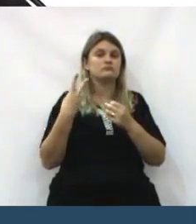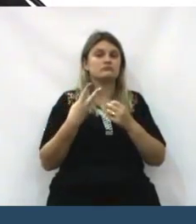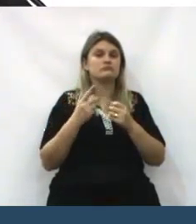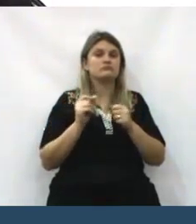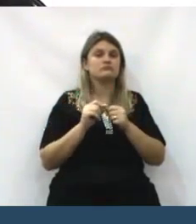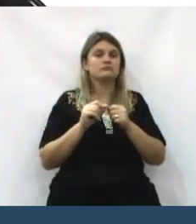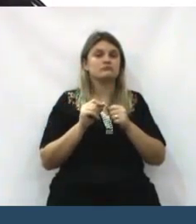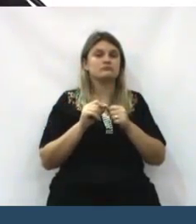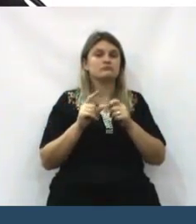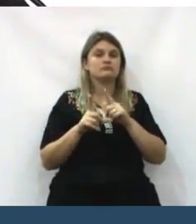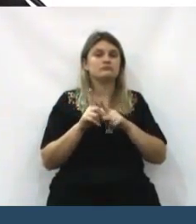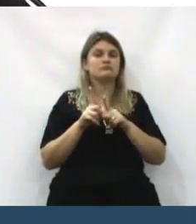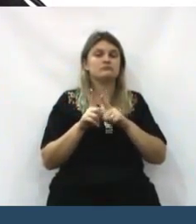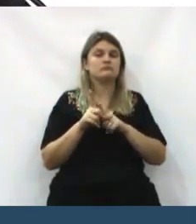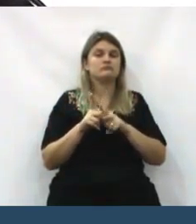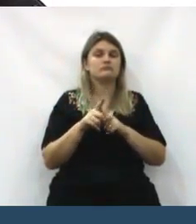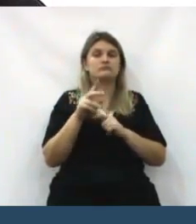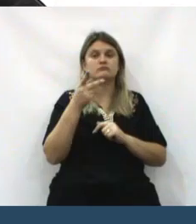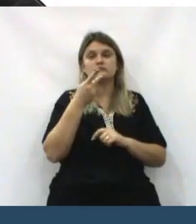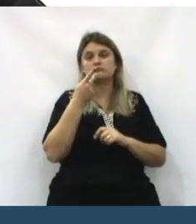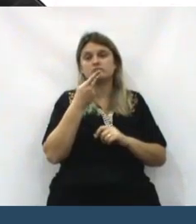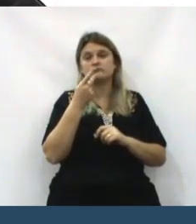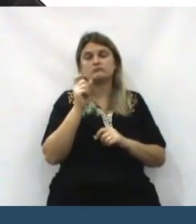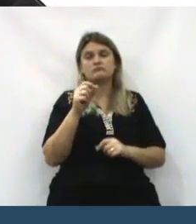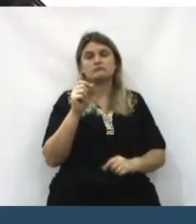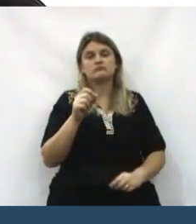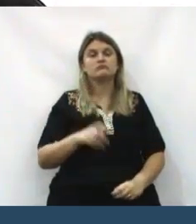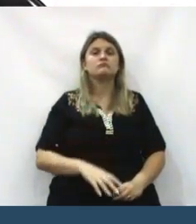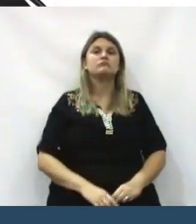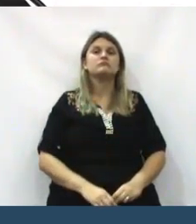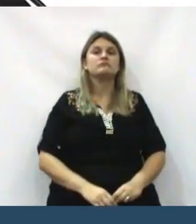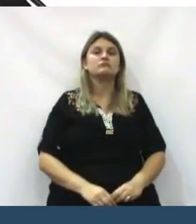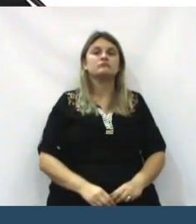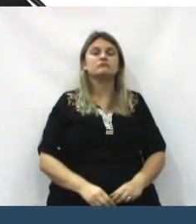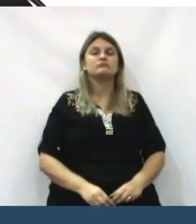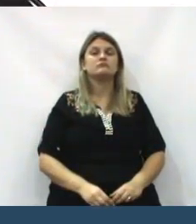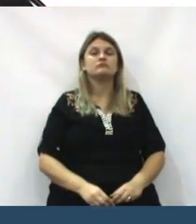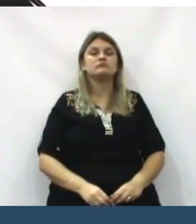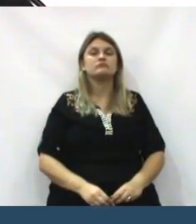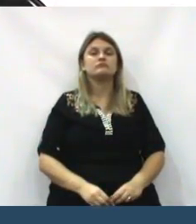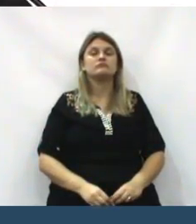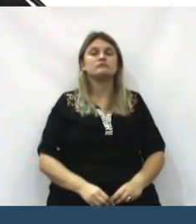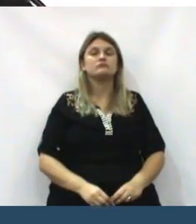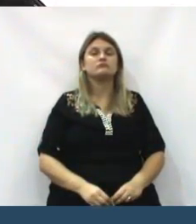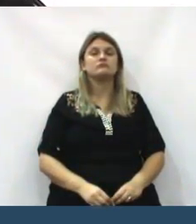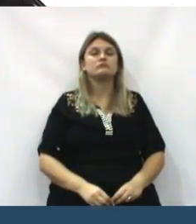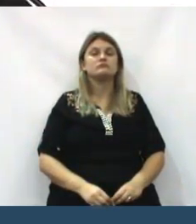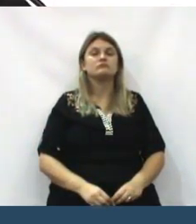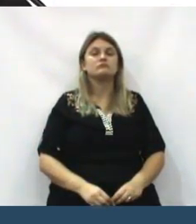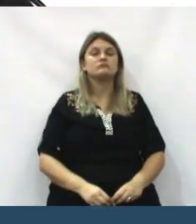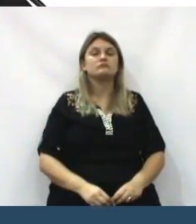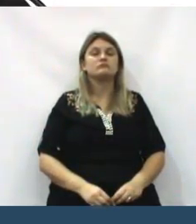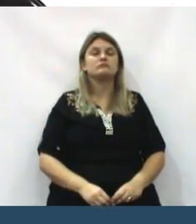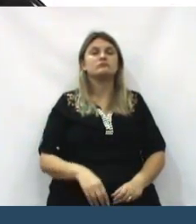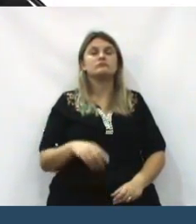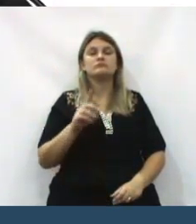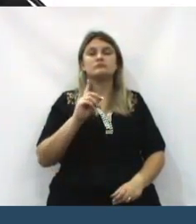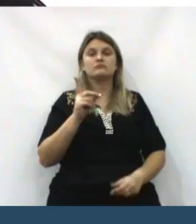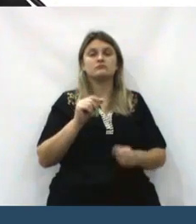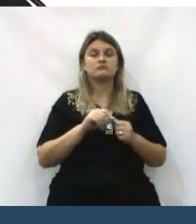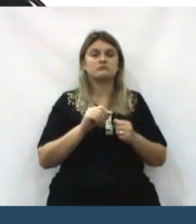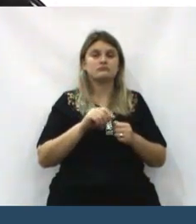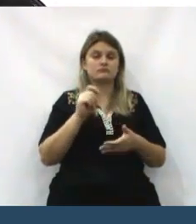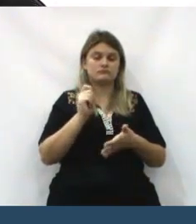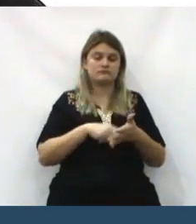editou emenda à lei orgânica falando o seguinte: não poderão contratar